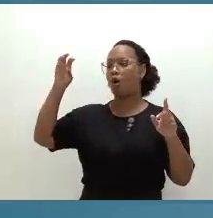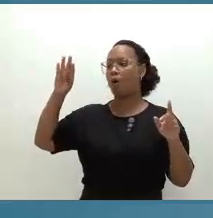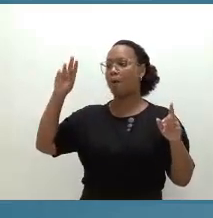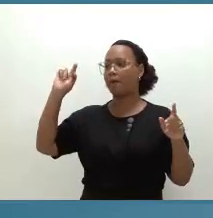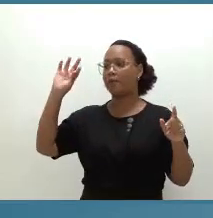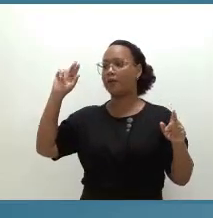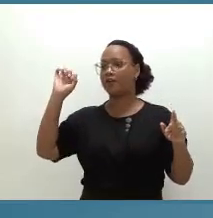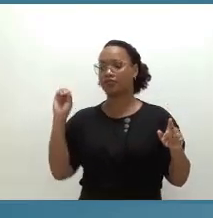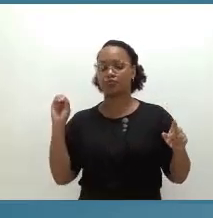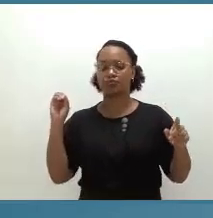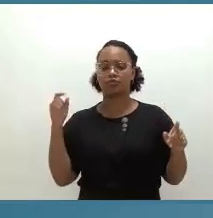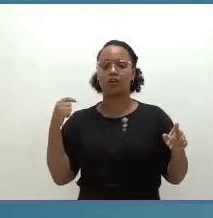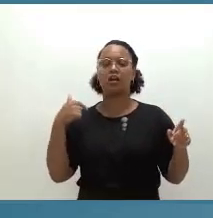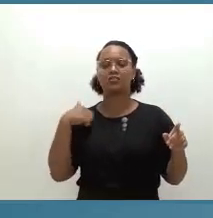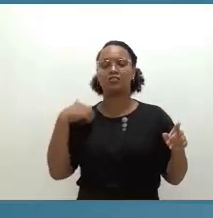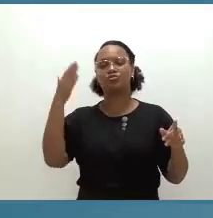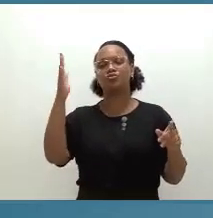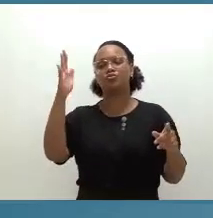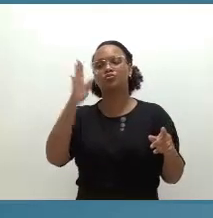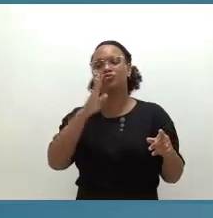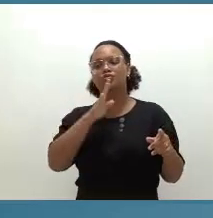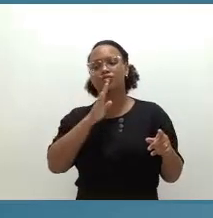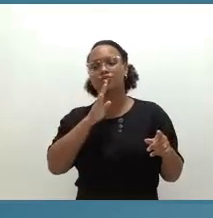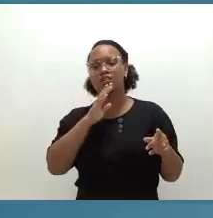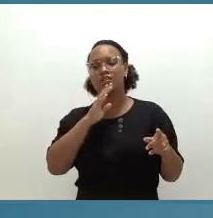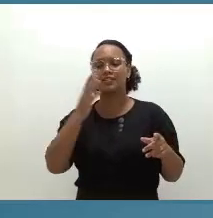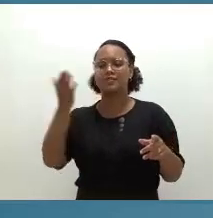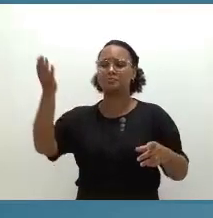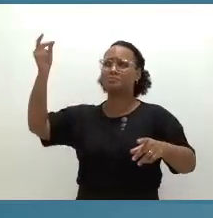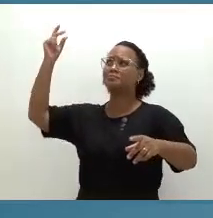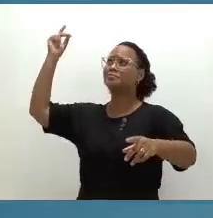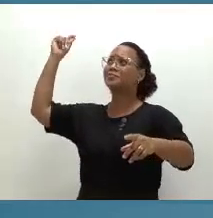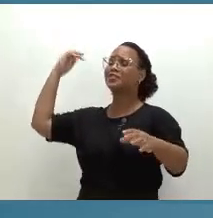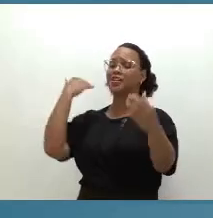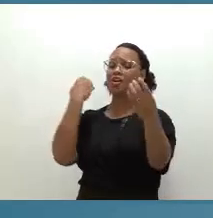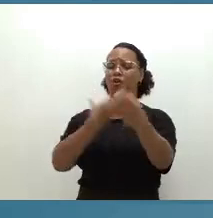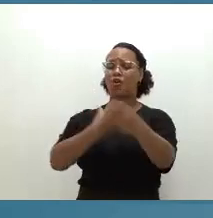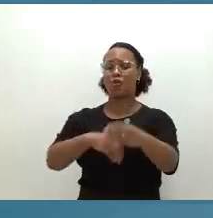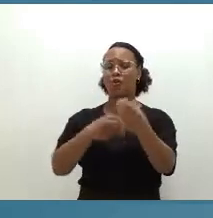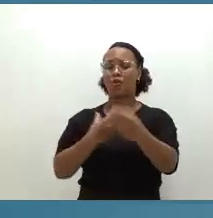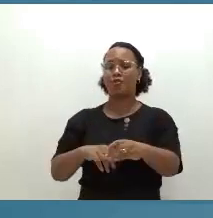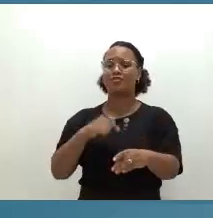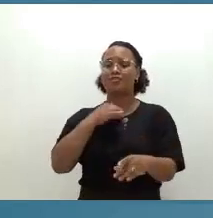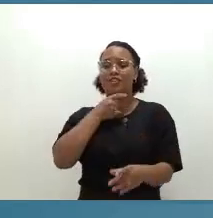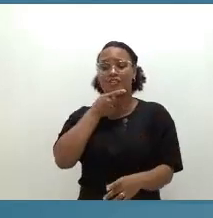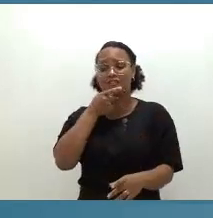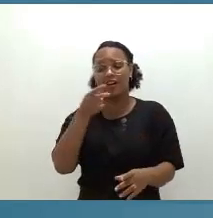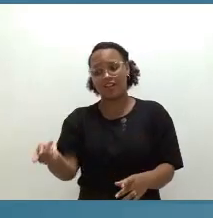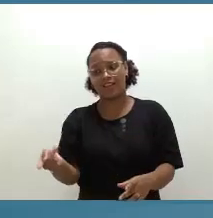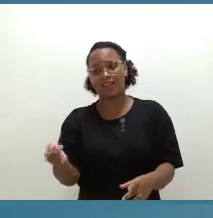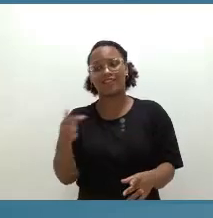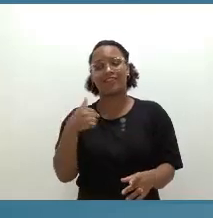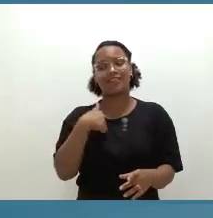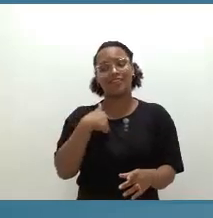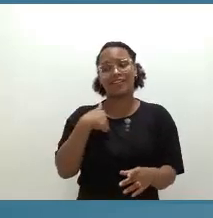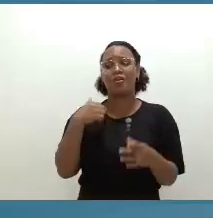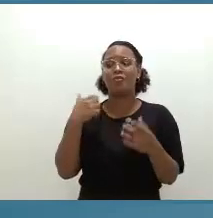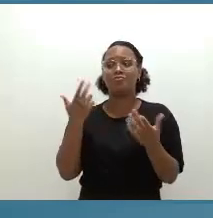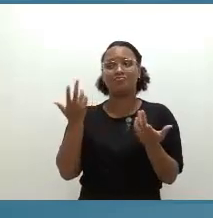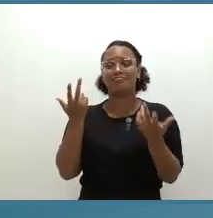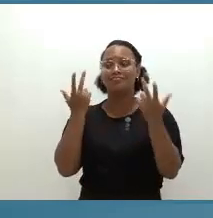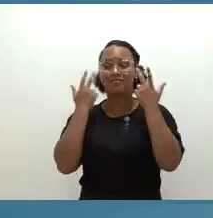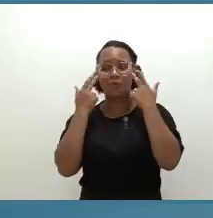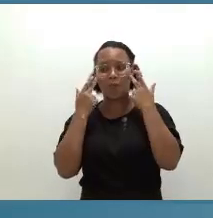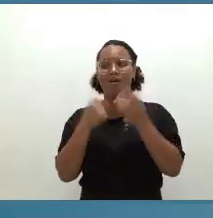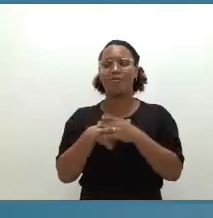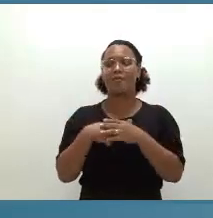nosso conhecimento, que ele deve ter um concurso e para ele é ser suspeito. Mas meus